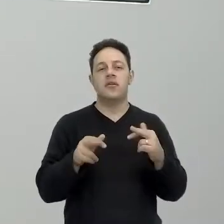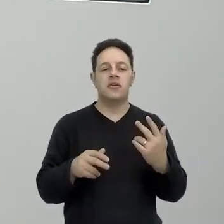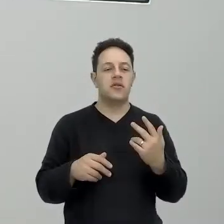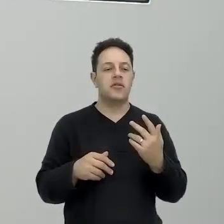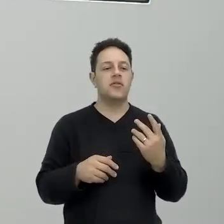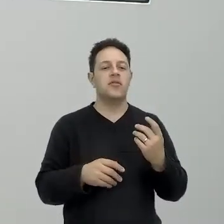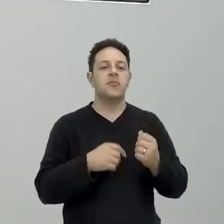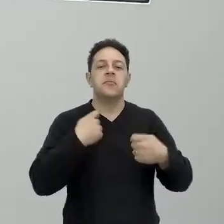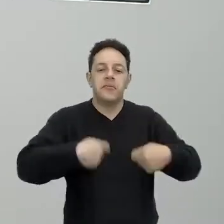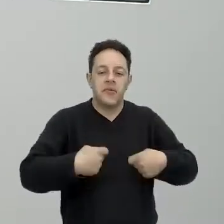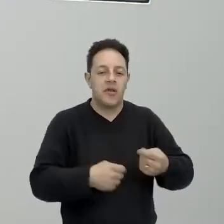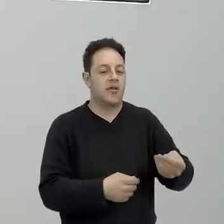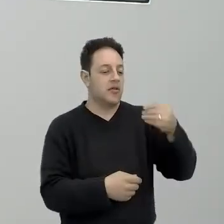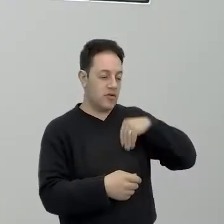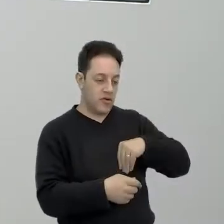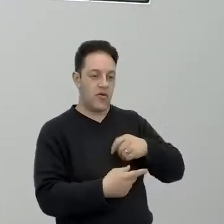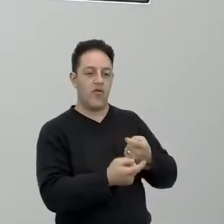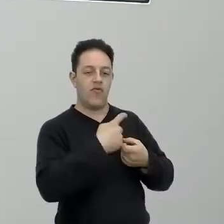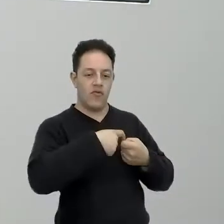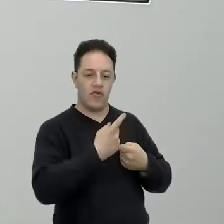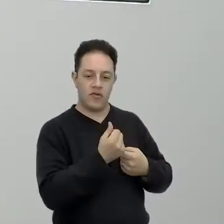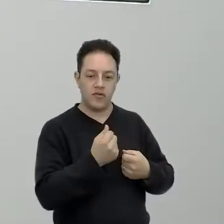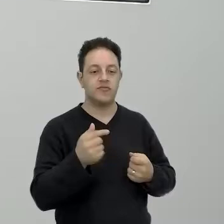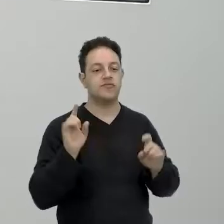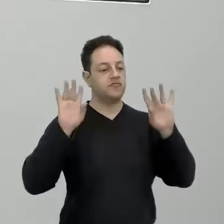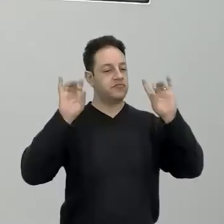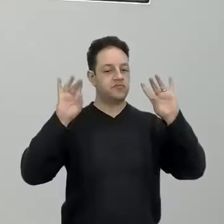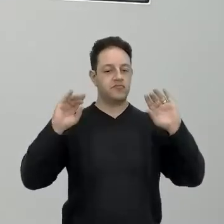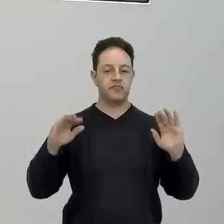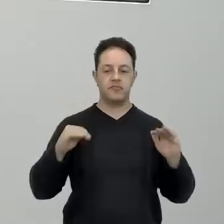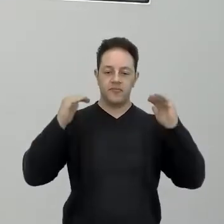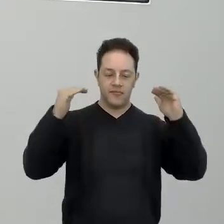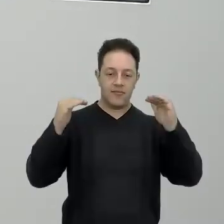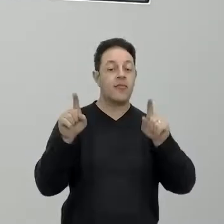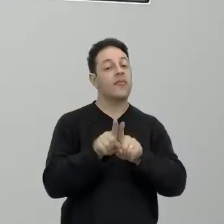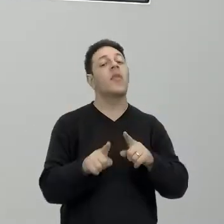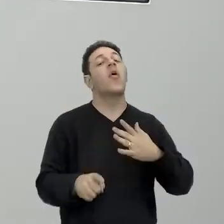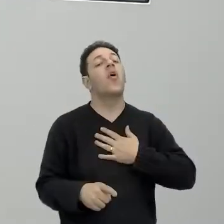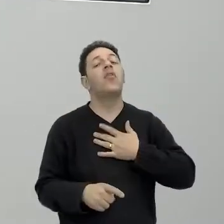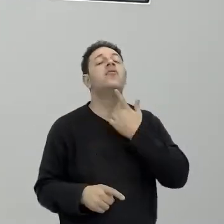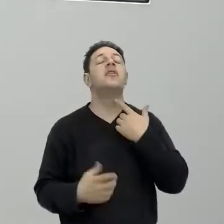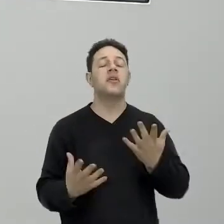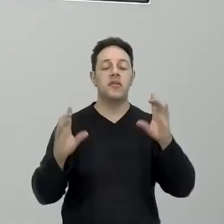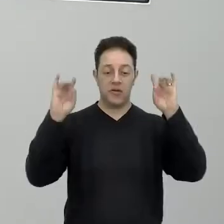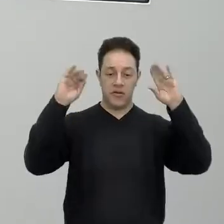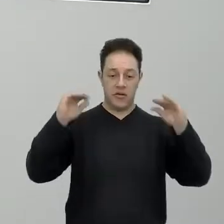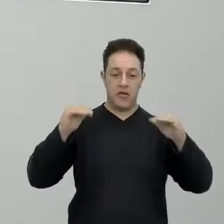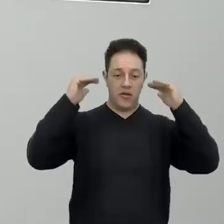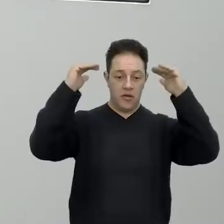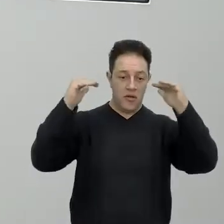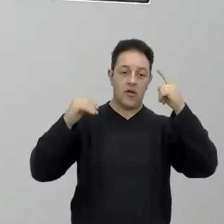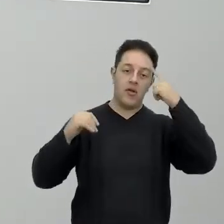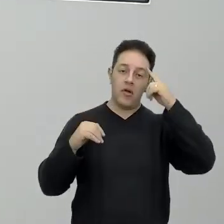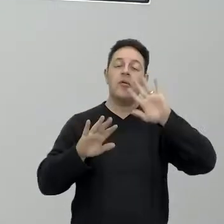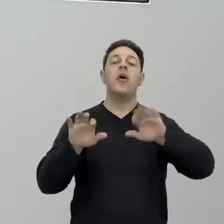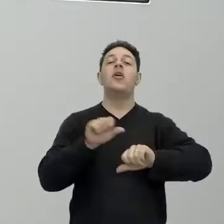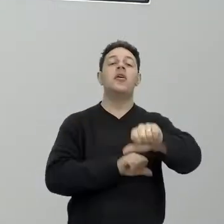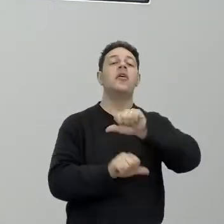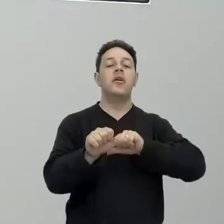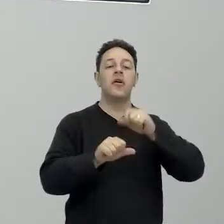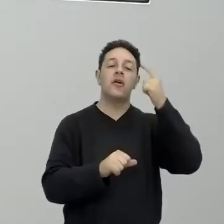uma remuneração, enfim, de privilégios, né, ou então gostariam de ter privilégios, e em troca